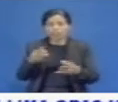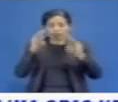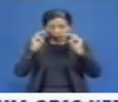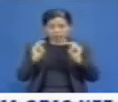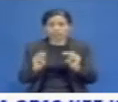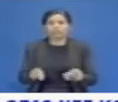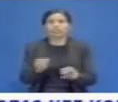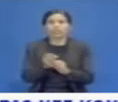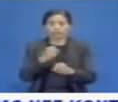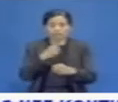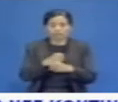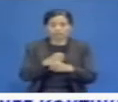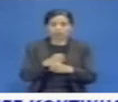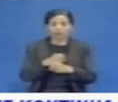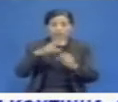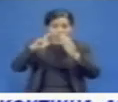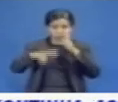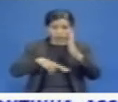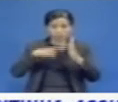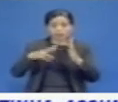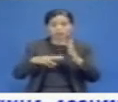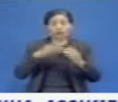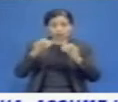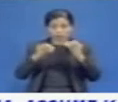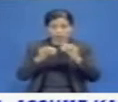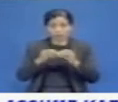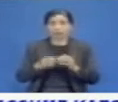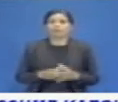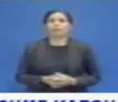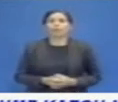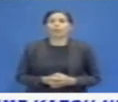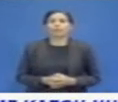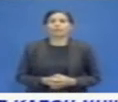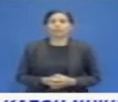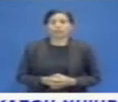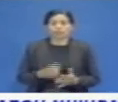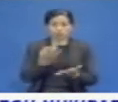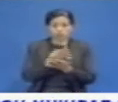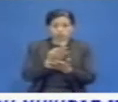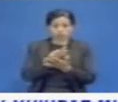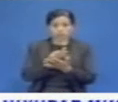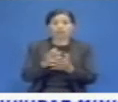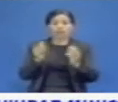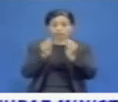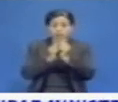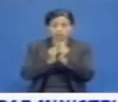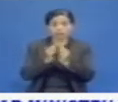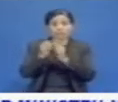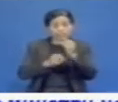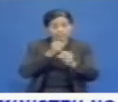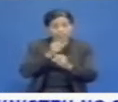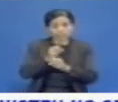a regulamentação bem. Debate contra Zeral Estado Tinan Rihun Rua Sanuresin Walu. Tudo los acontece, molo